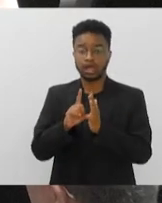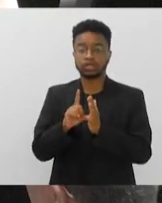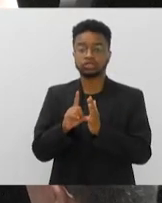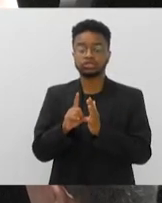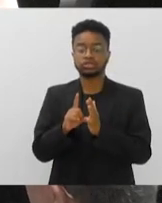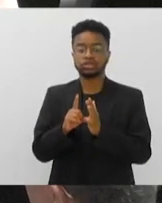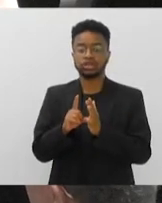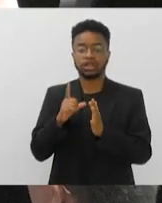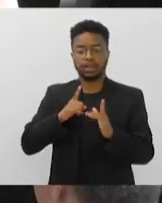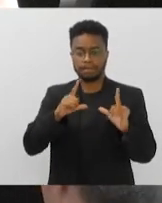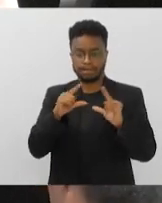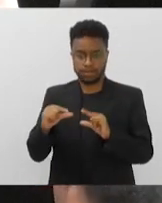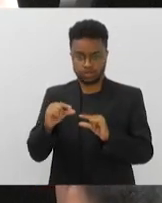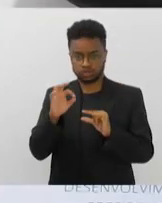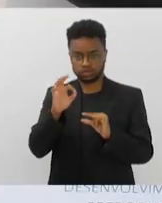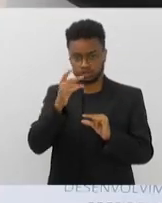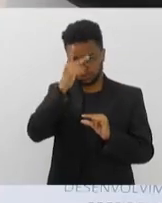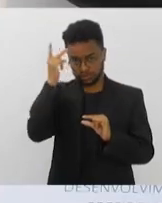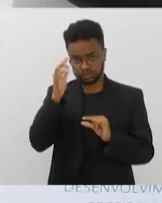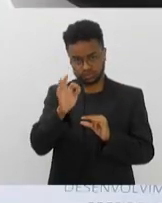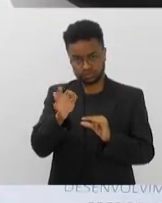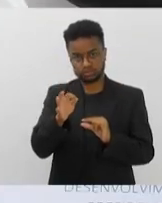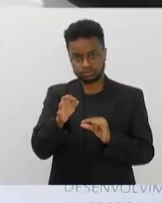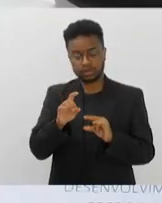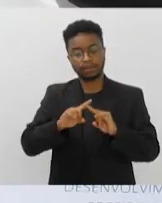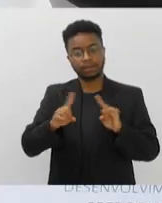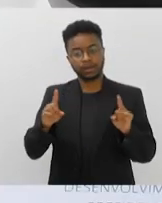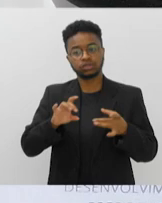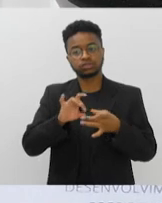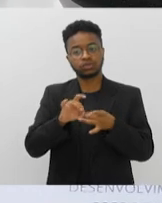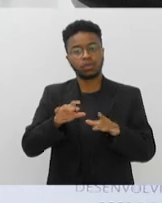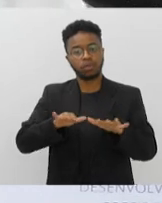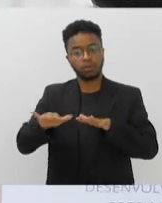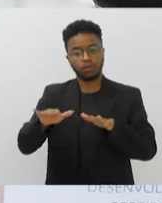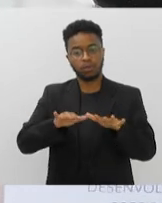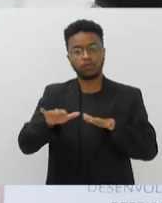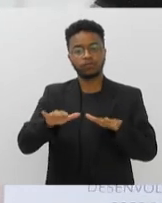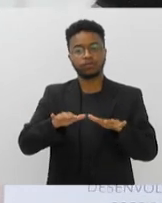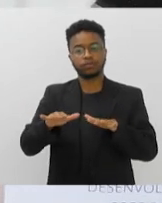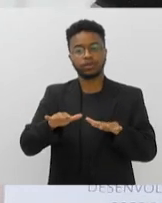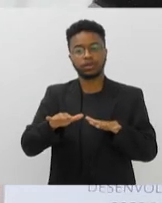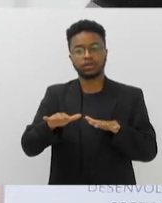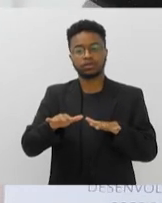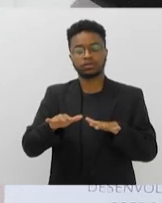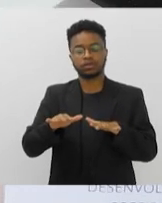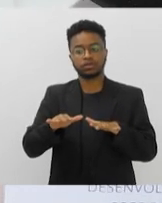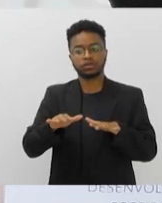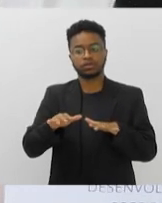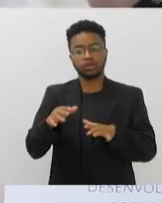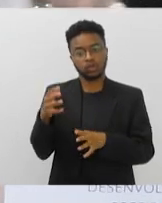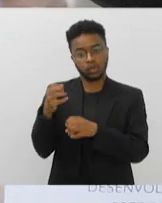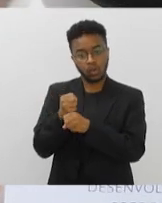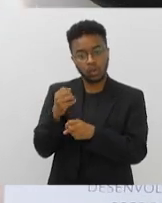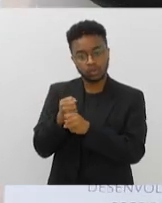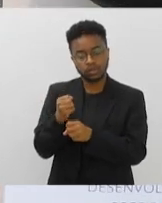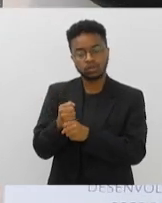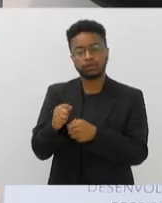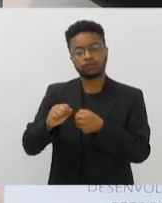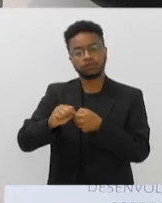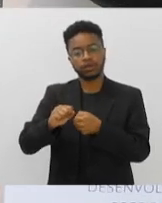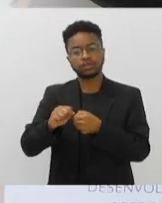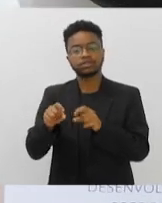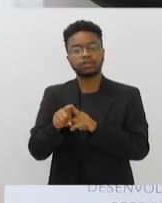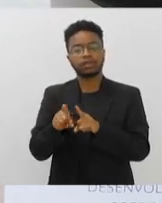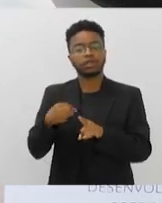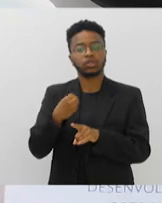foram menos pessoas com com o movimento que o o o certamente que os contadores fizeram que a